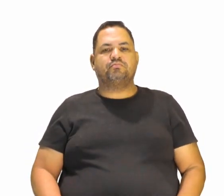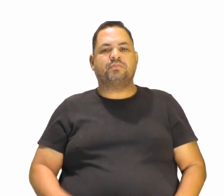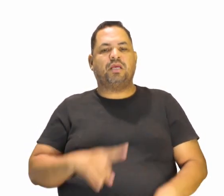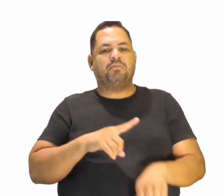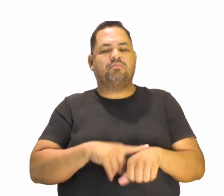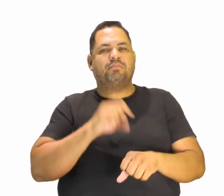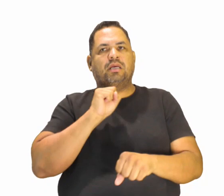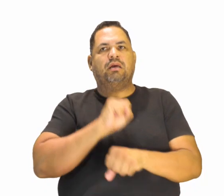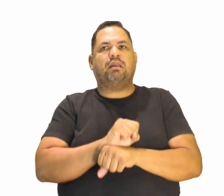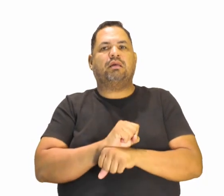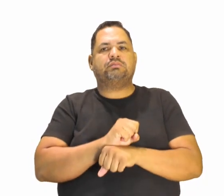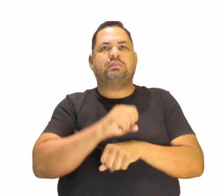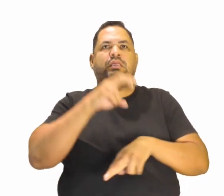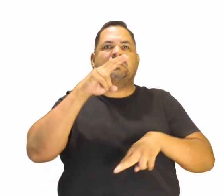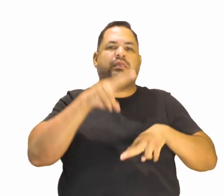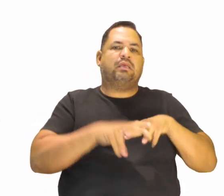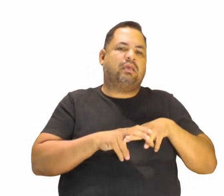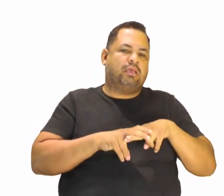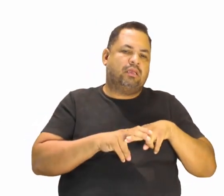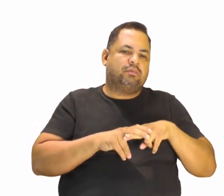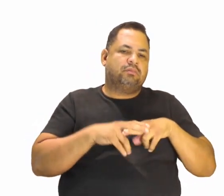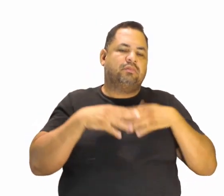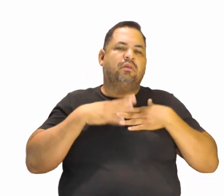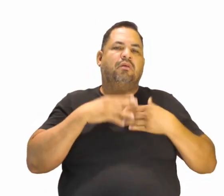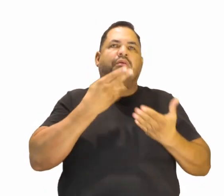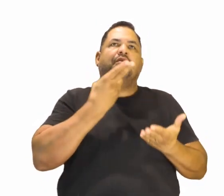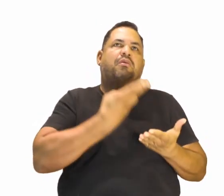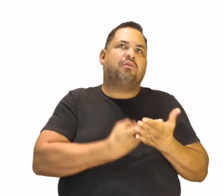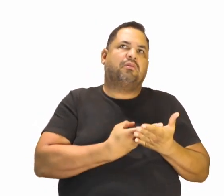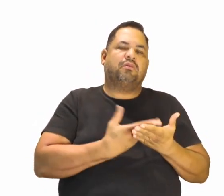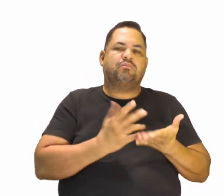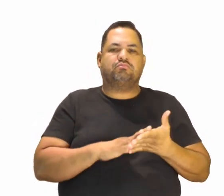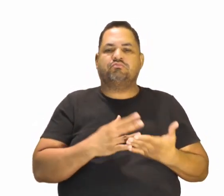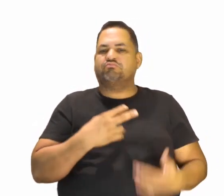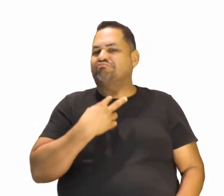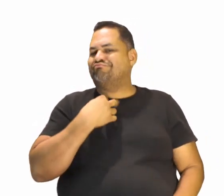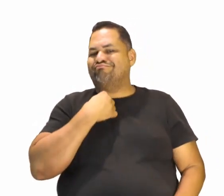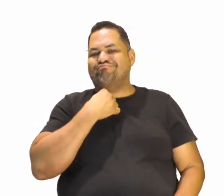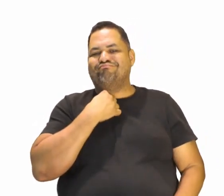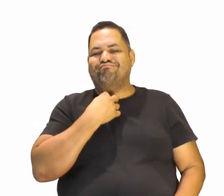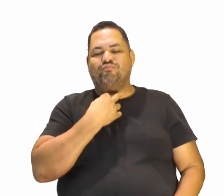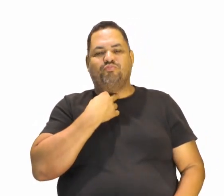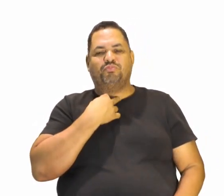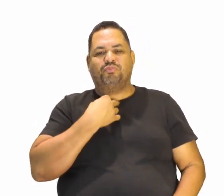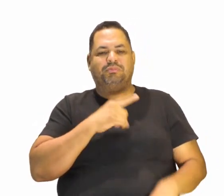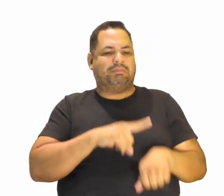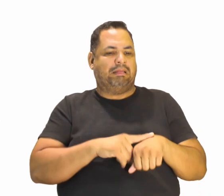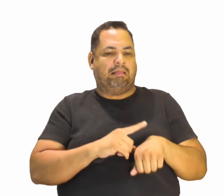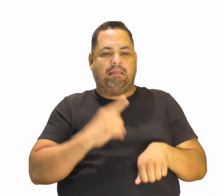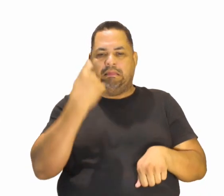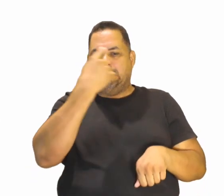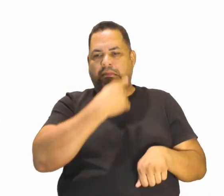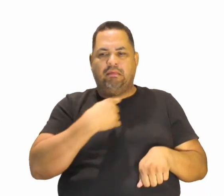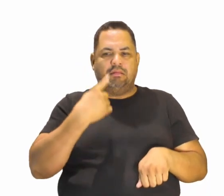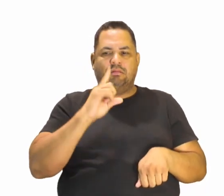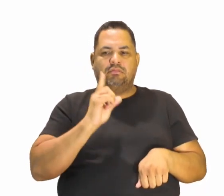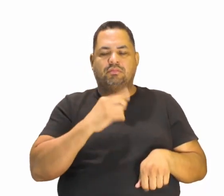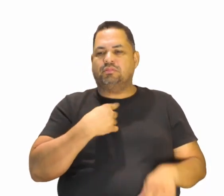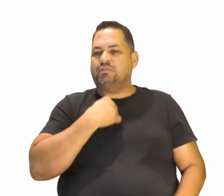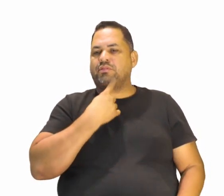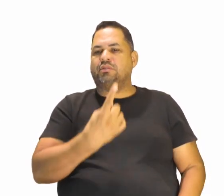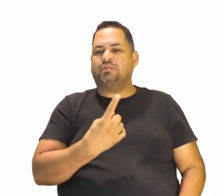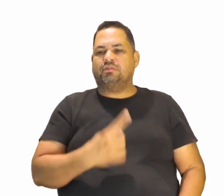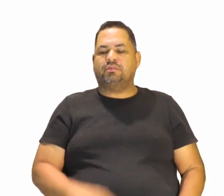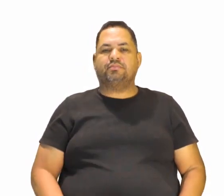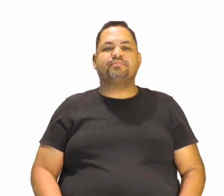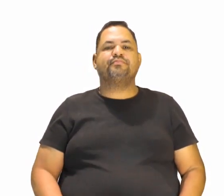tempo sentado, acomodado, não pode ser muito grande. Ele deve existir, mas ele não pode ultrapassar os limites, ok? Por